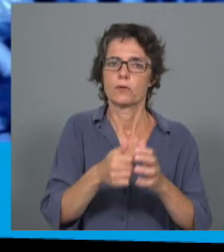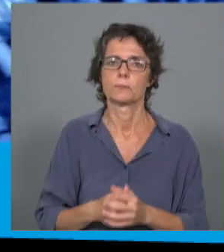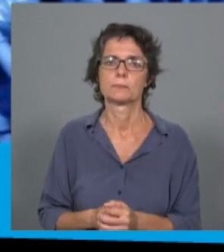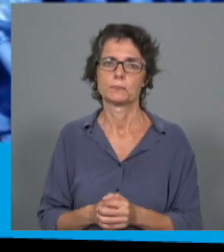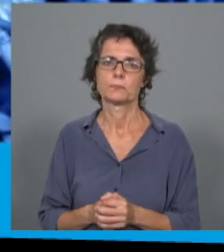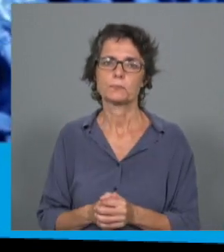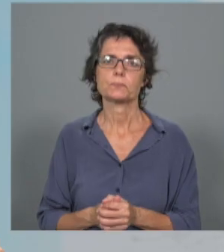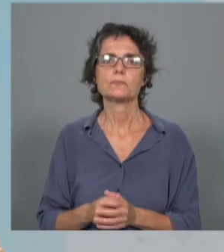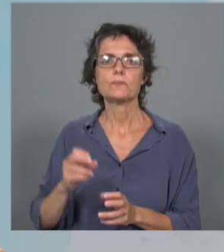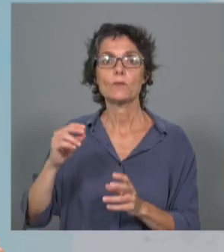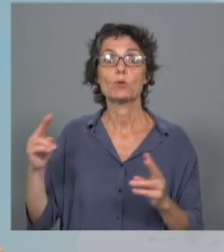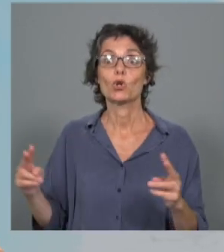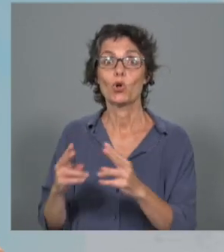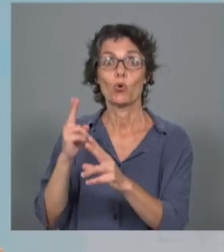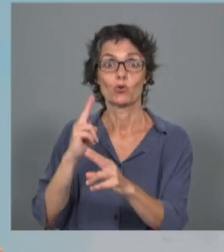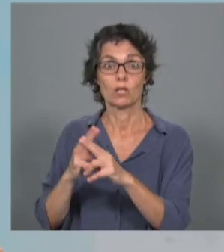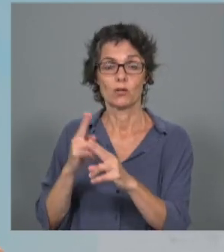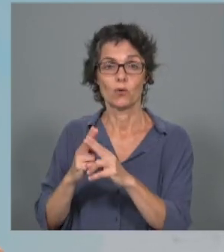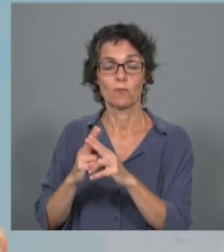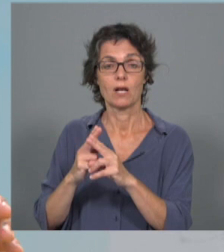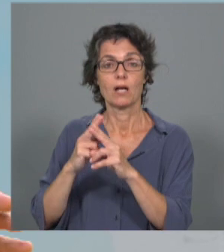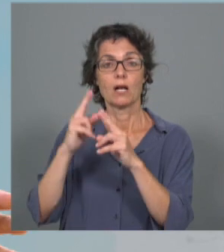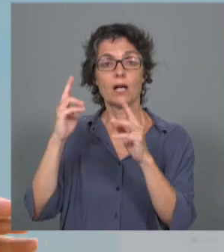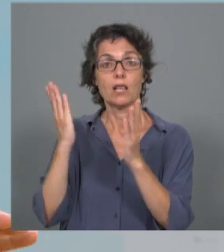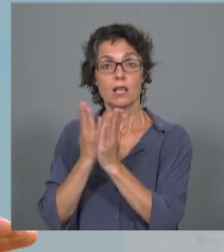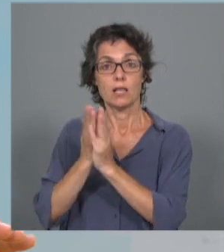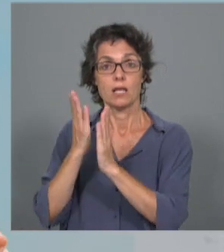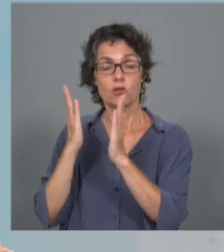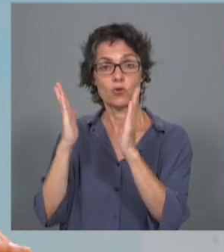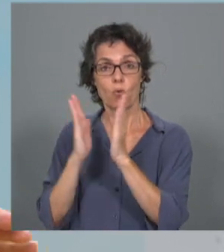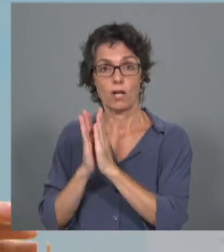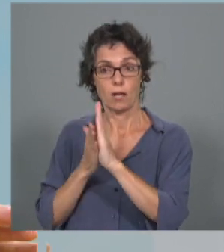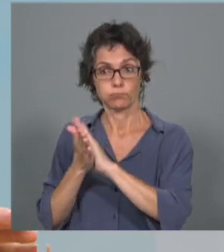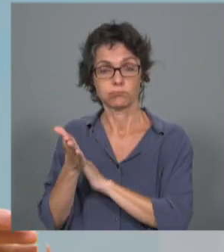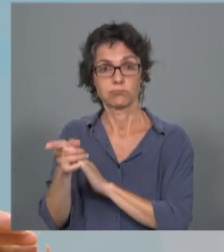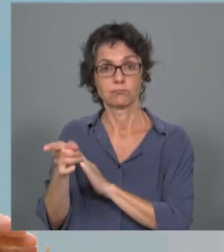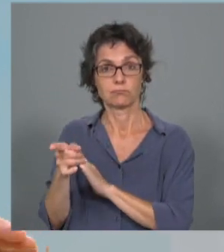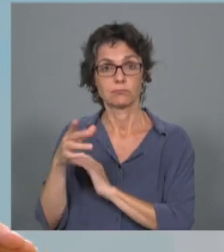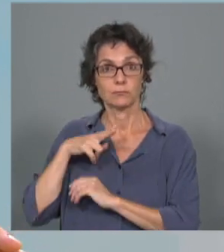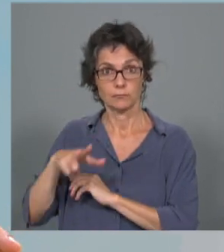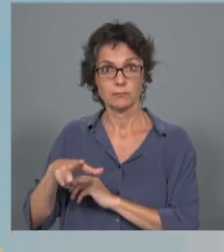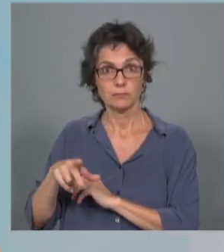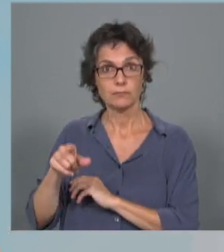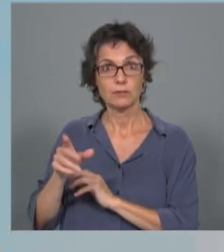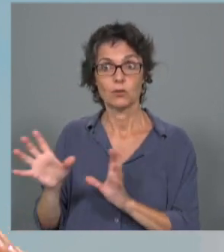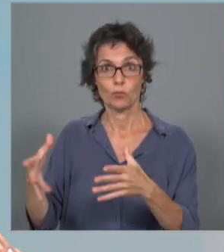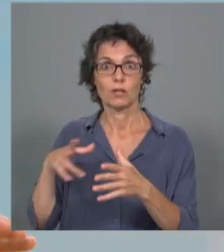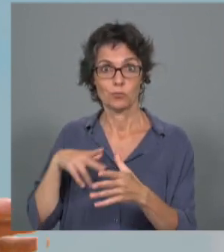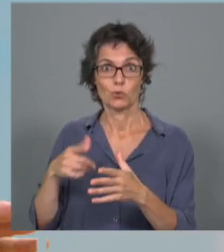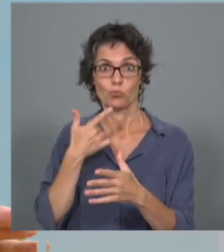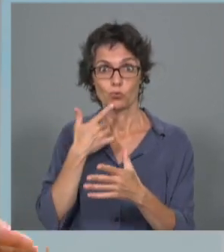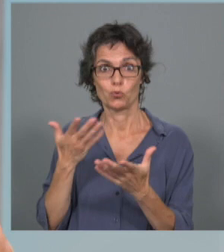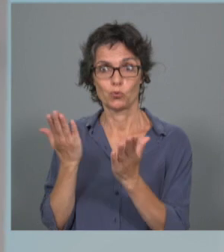encontro em Roma, no Colégio Português, uma comunidade onde estão não só portugueses, acredito, a estudar, mas